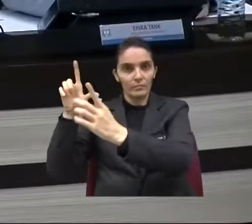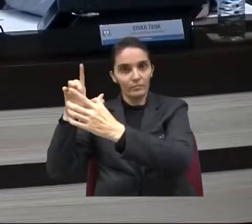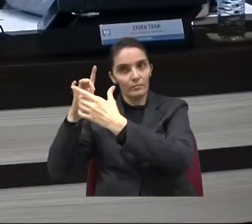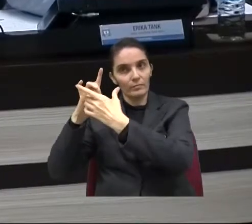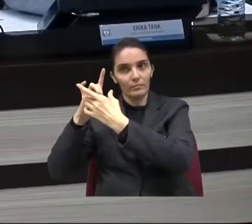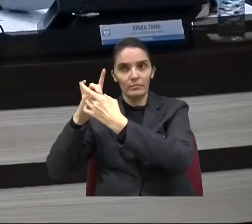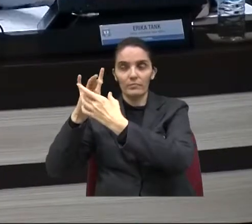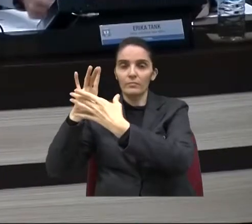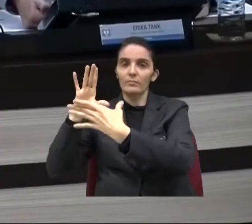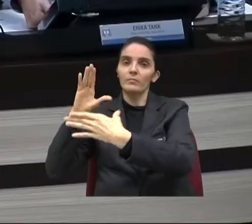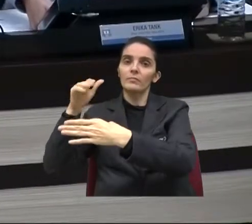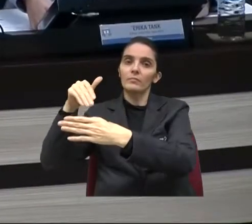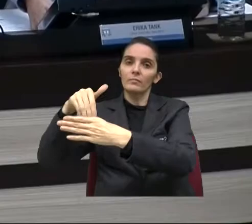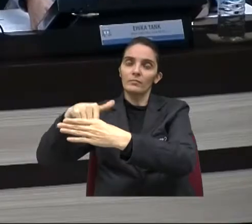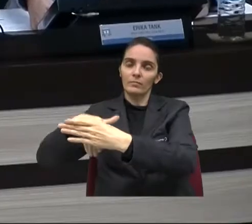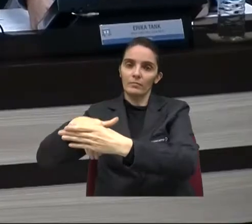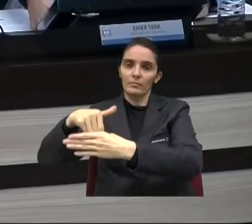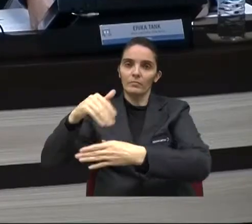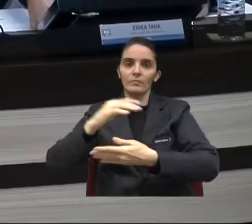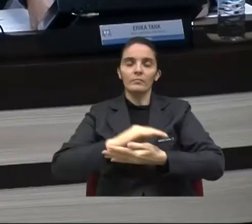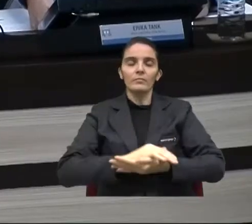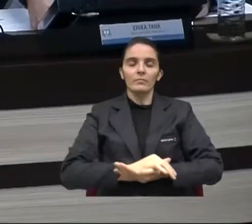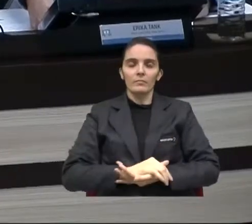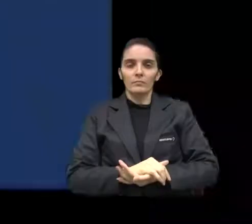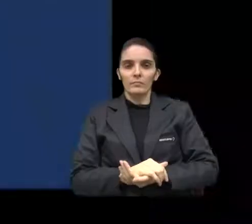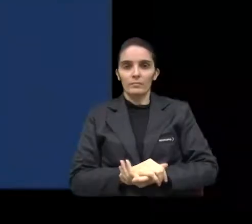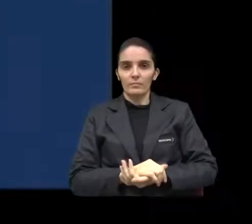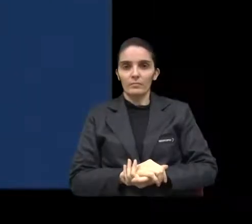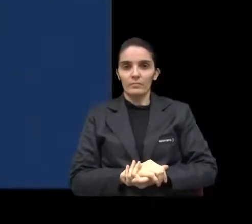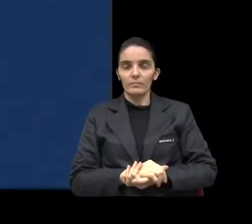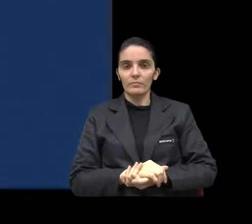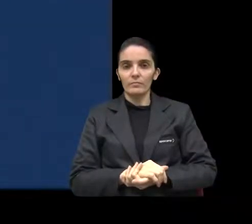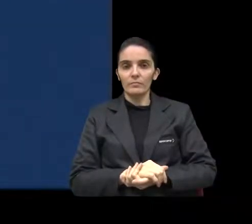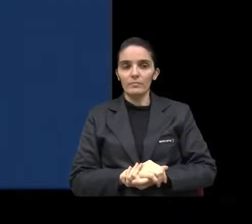votação, ele está aberto, senhores vereadores.